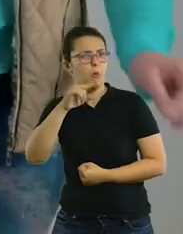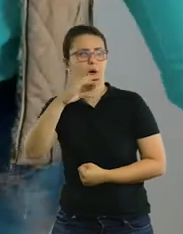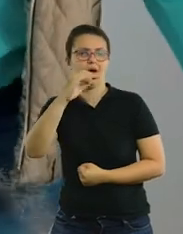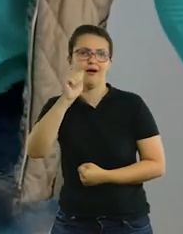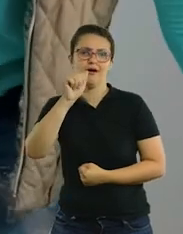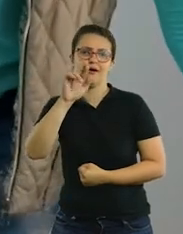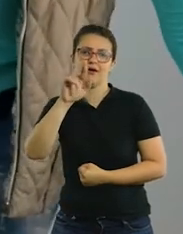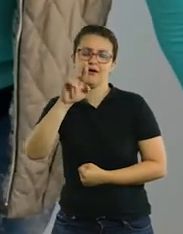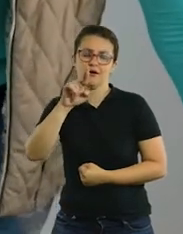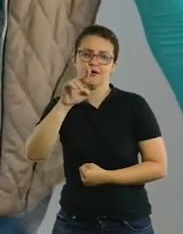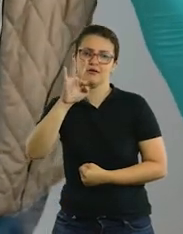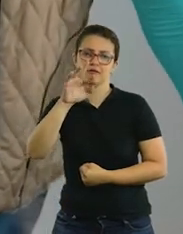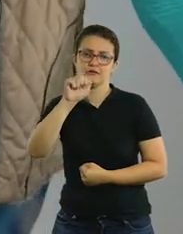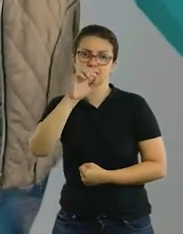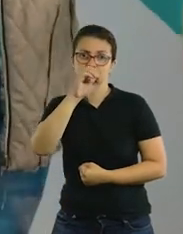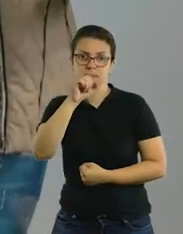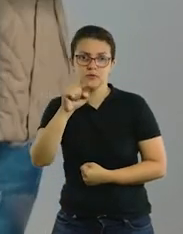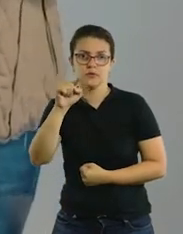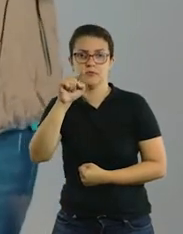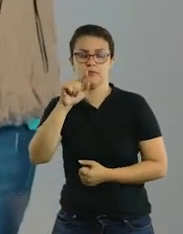como eu utilizei.